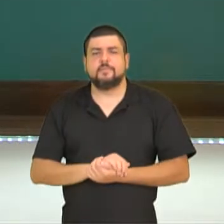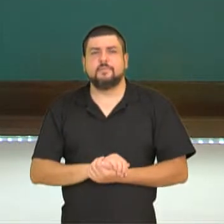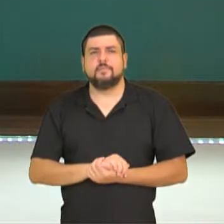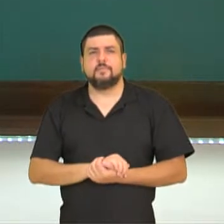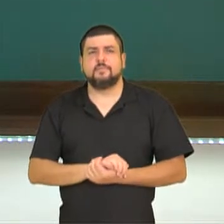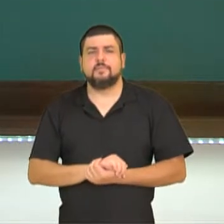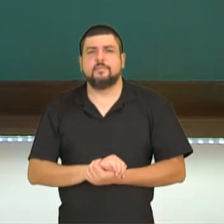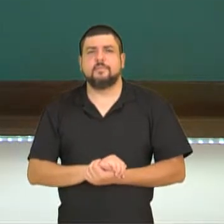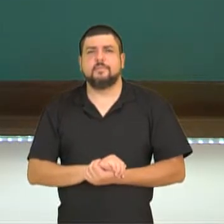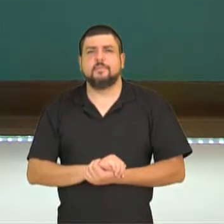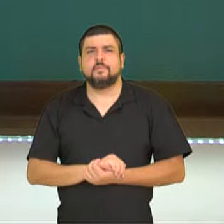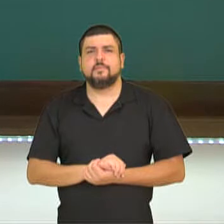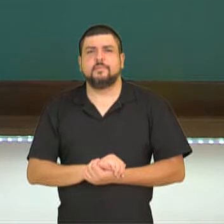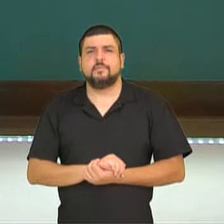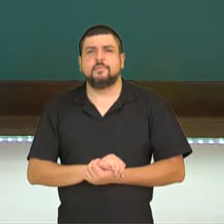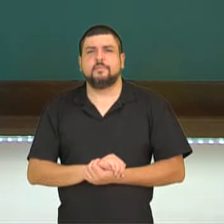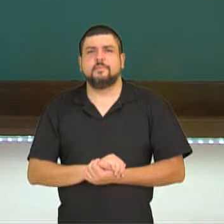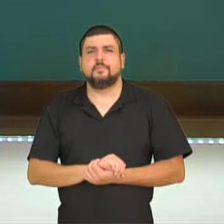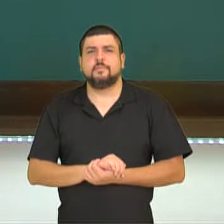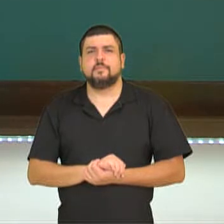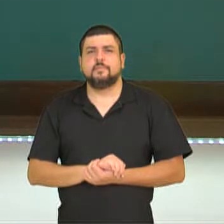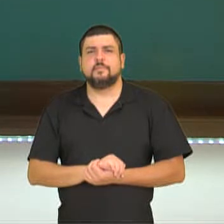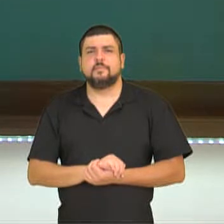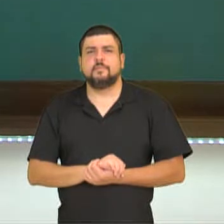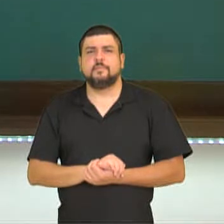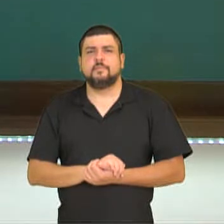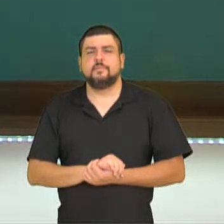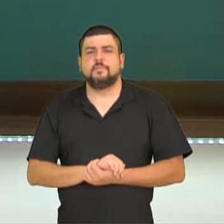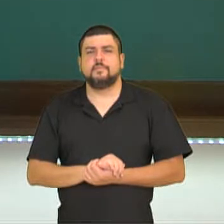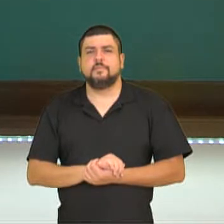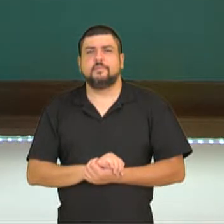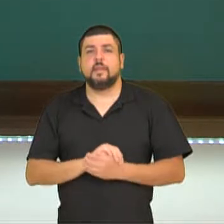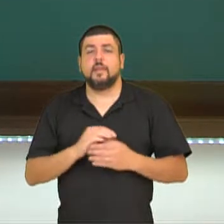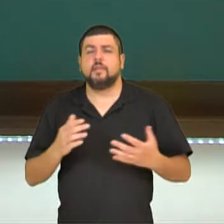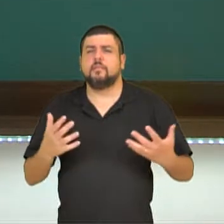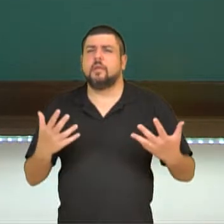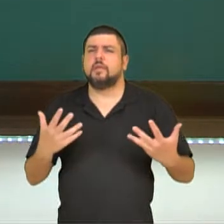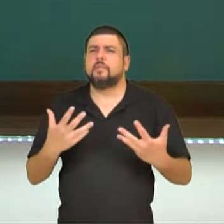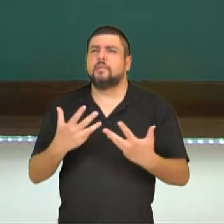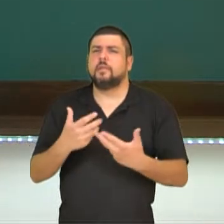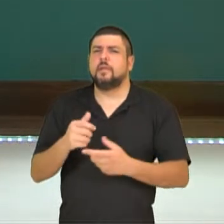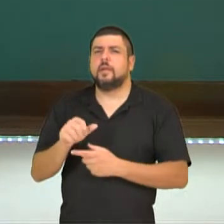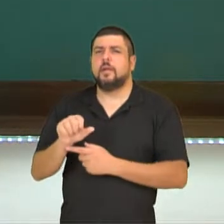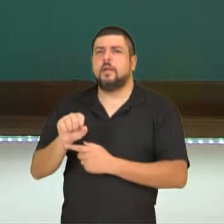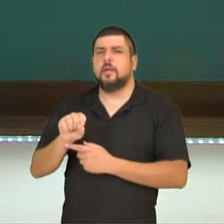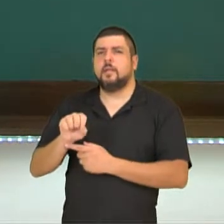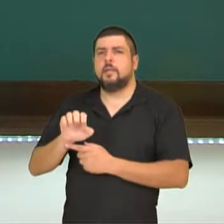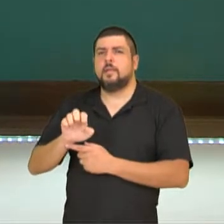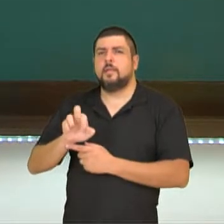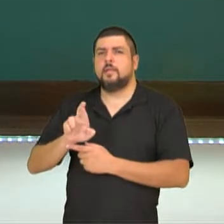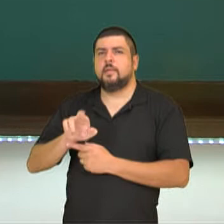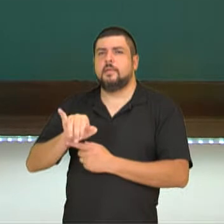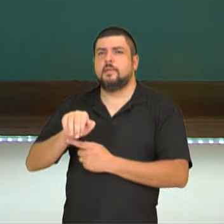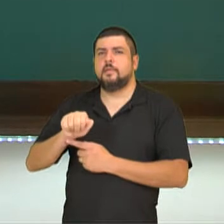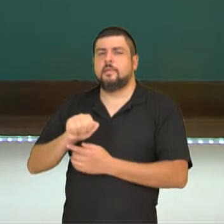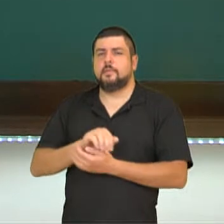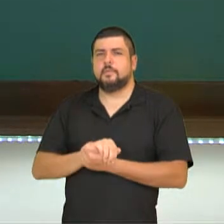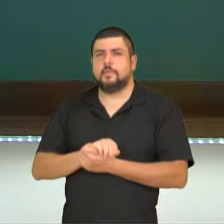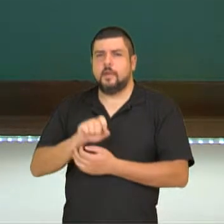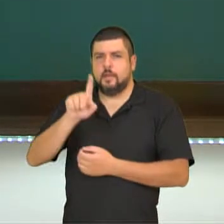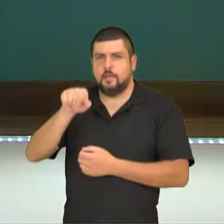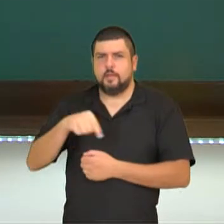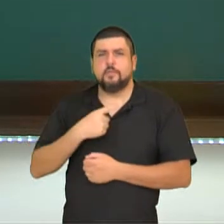Aqui. Então, ele fala que lindo seria, né? Então, é um desejo, né? Um desejo que ele tem. Vamos